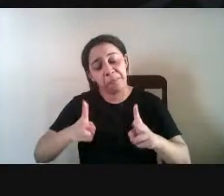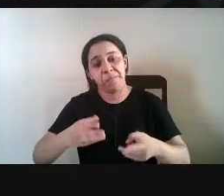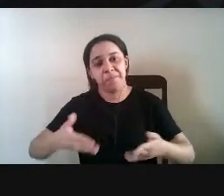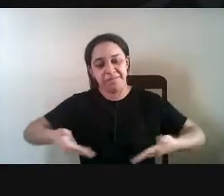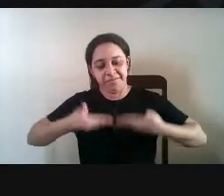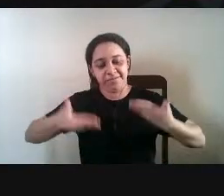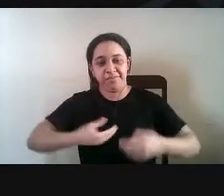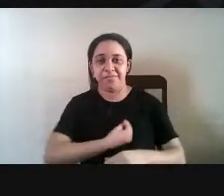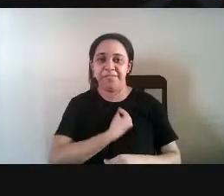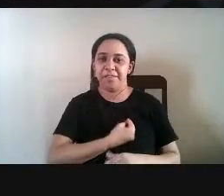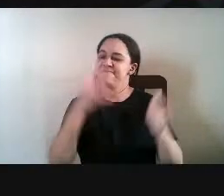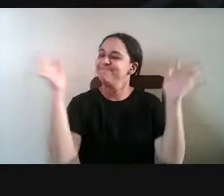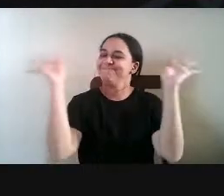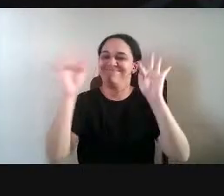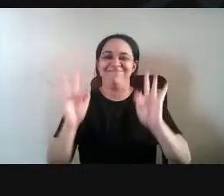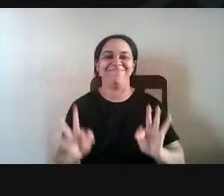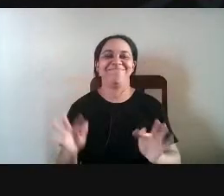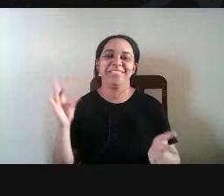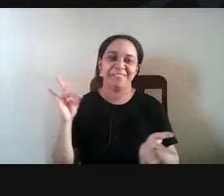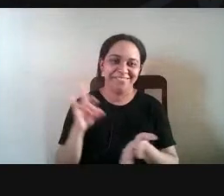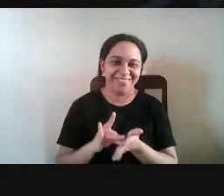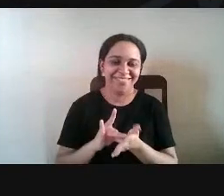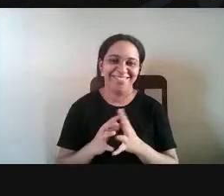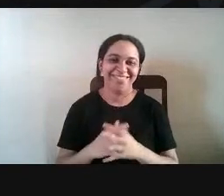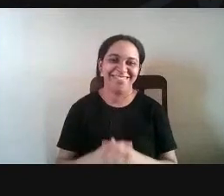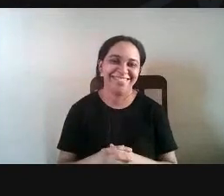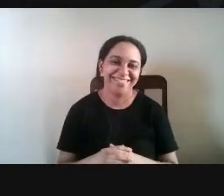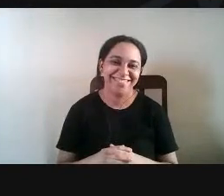estou feliz da vida. Tá certo?